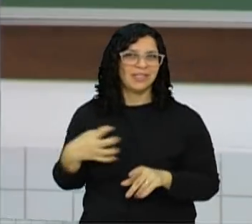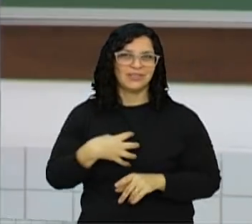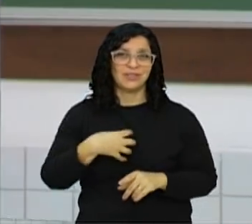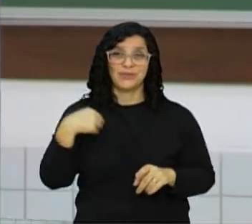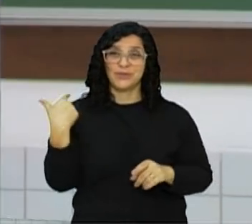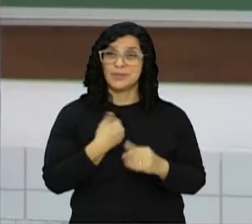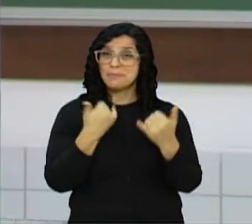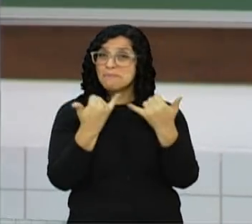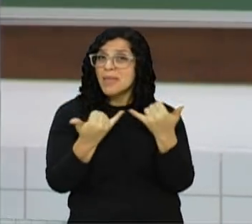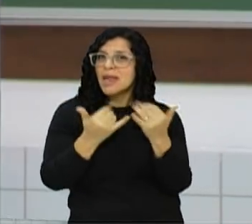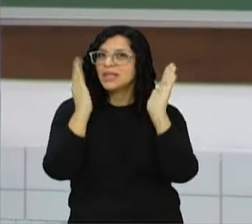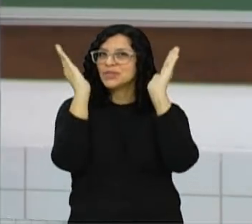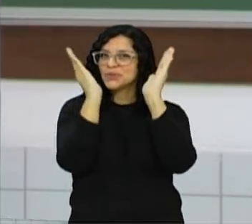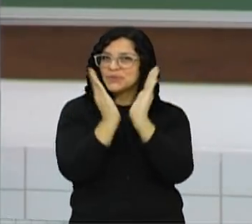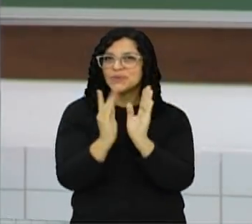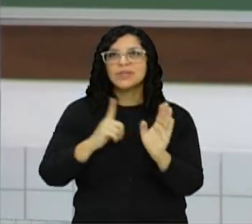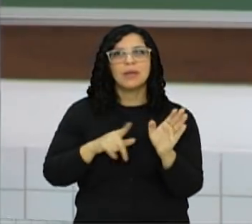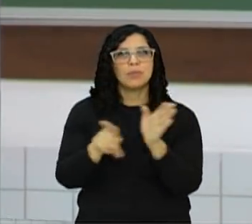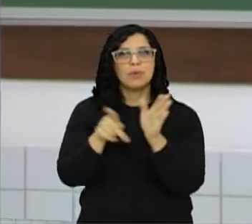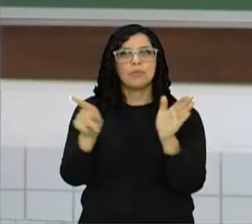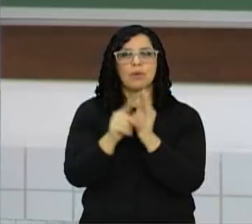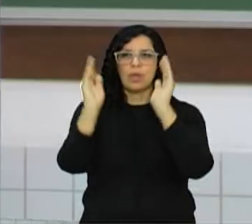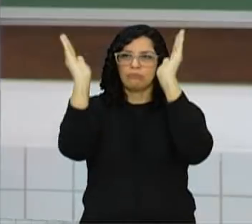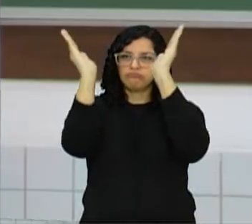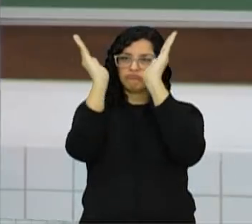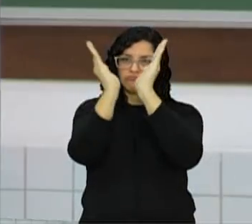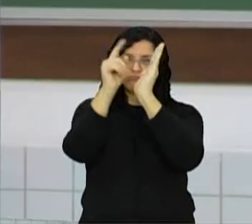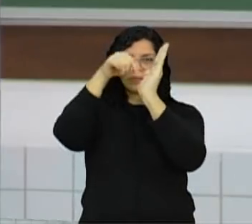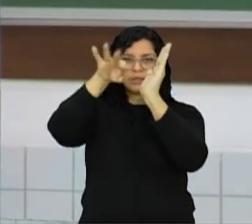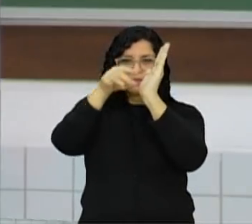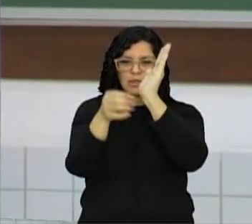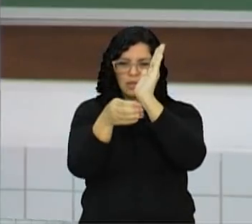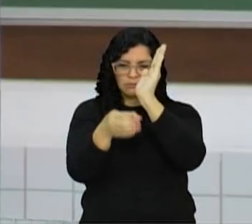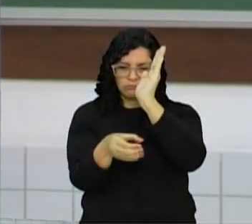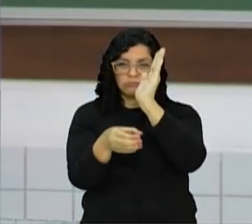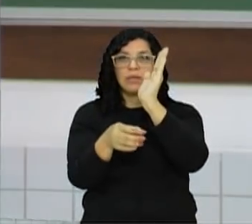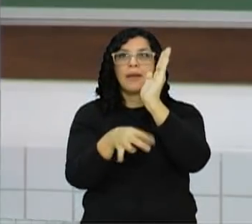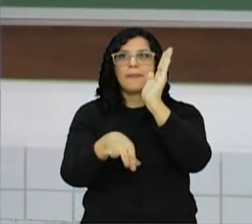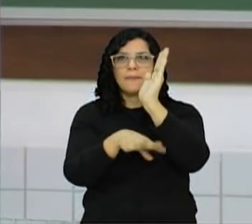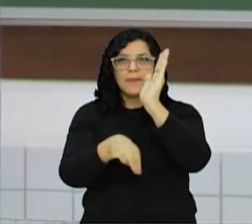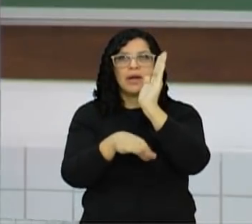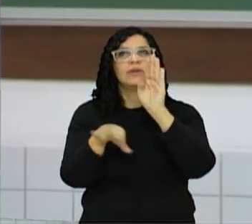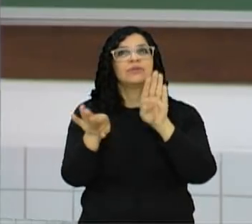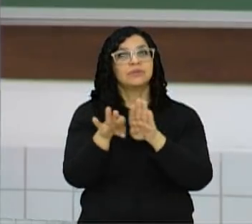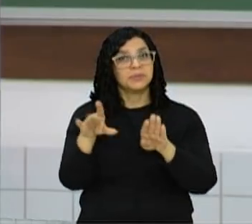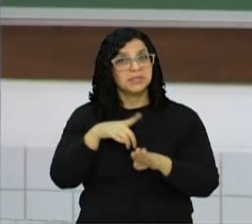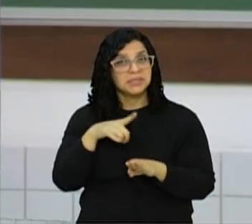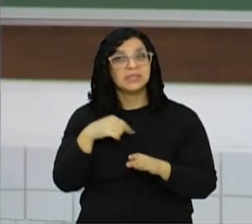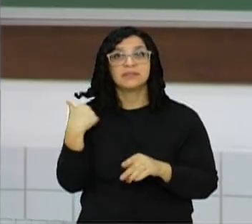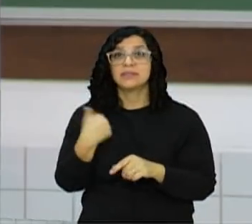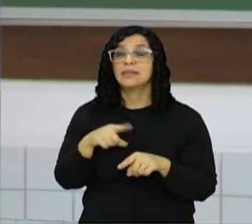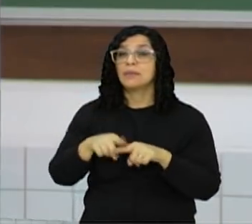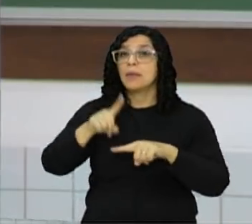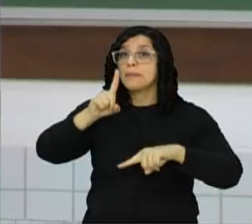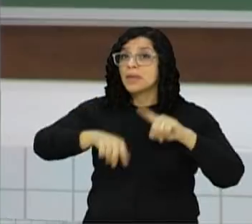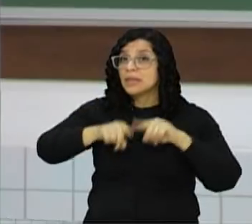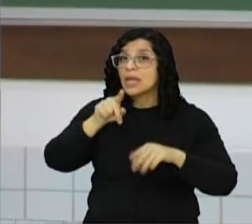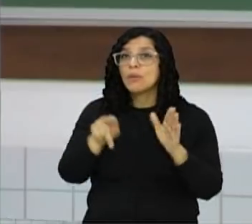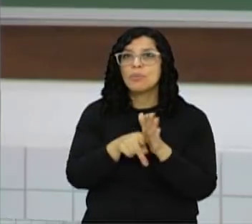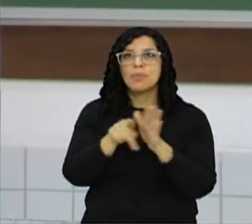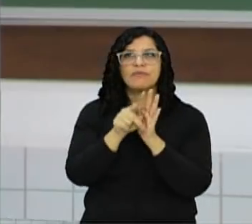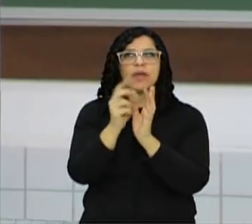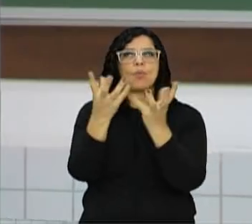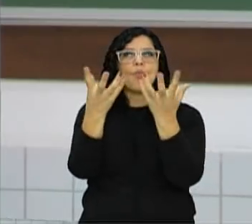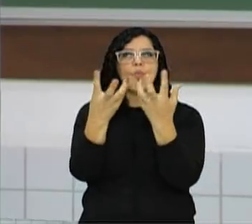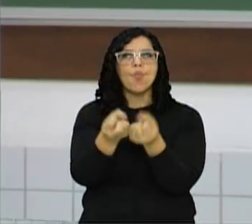certas semelhanças. Tem uma parte de cima, tem uma parte de baixo. Também vai ter um material